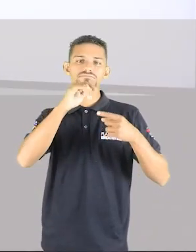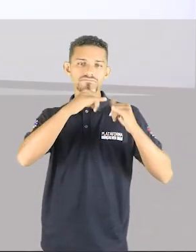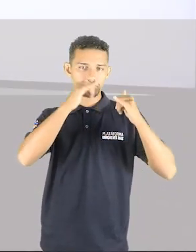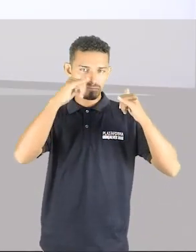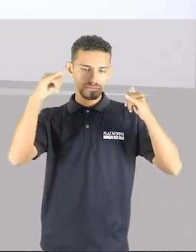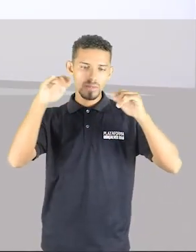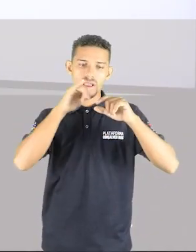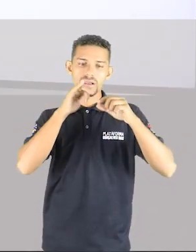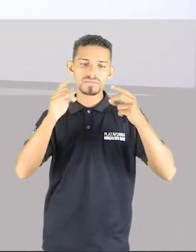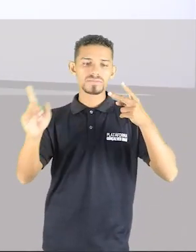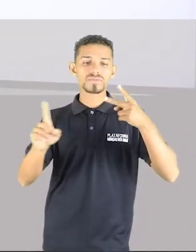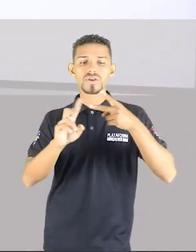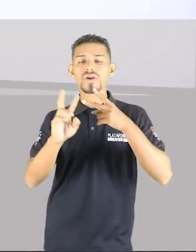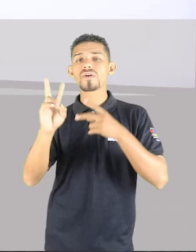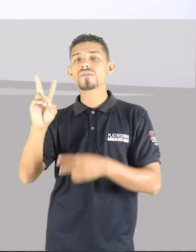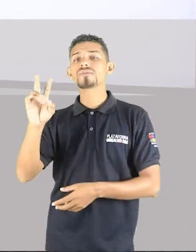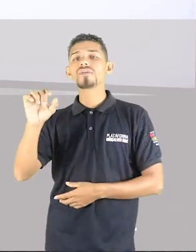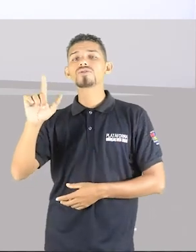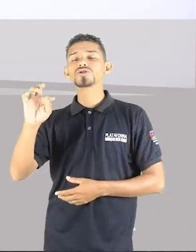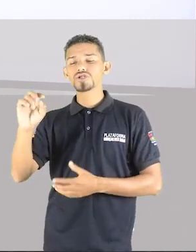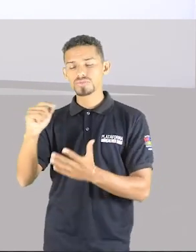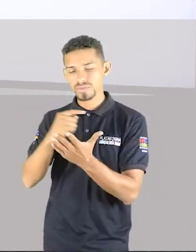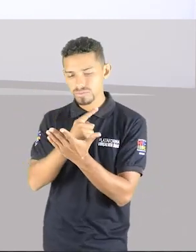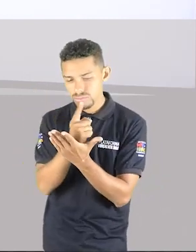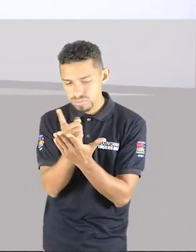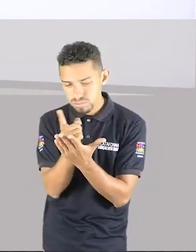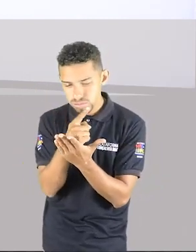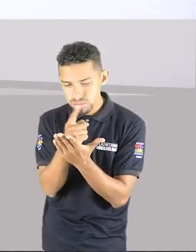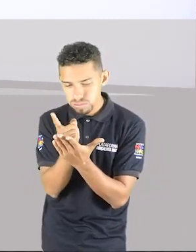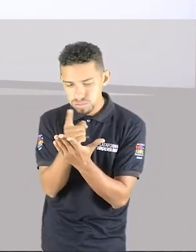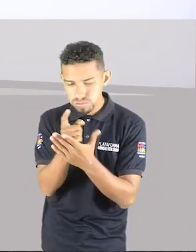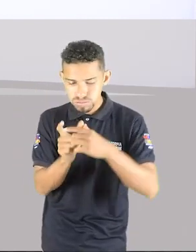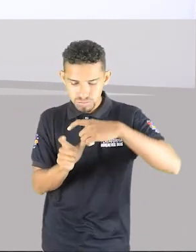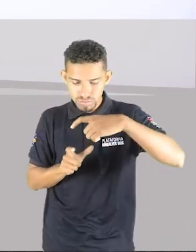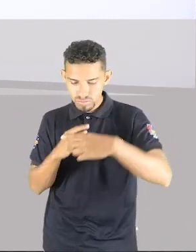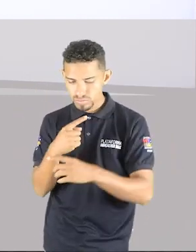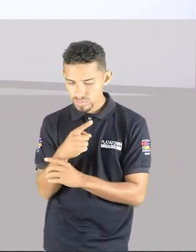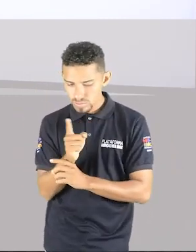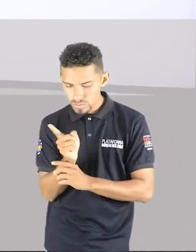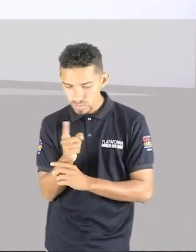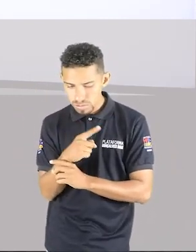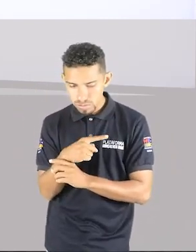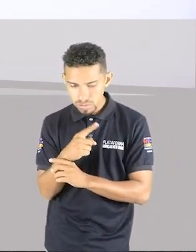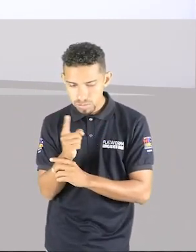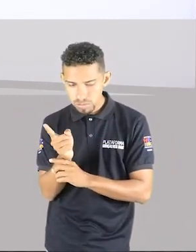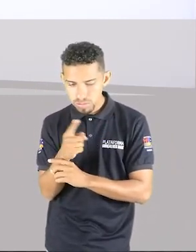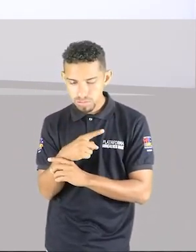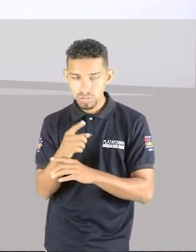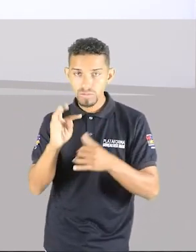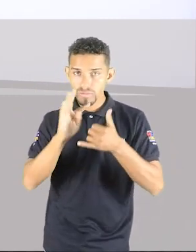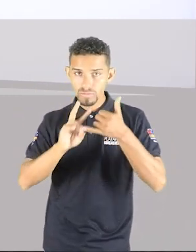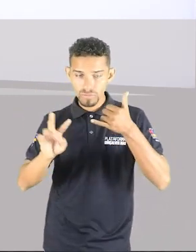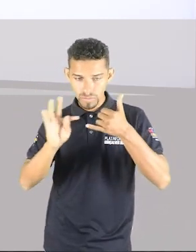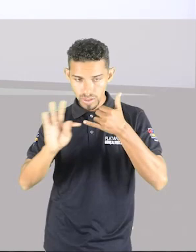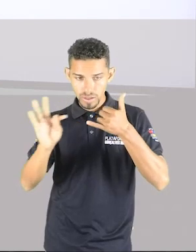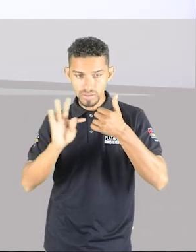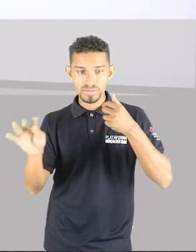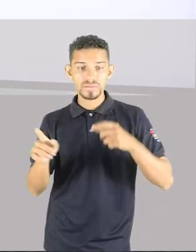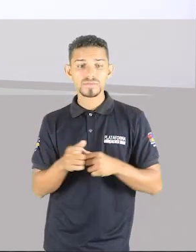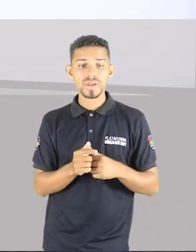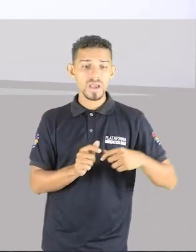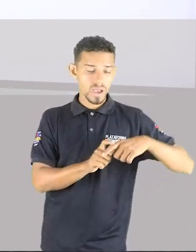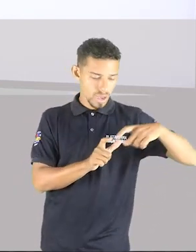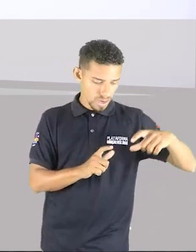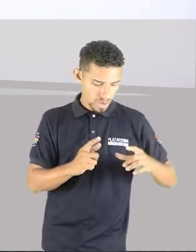voltímetro é um instrumento de que mede voltagem tá mede tensão mede ddp amperímetro é um